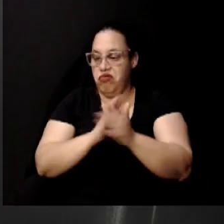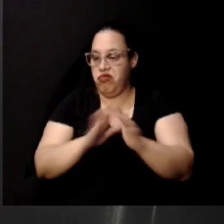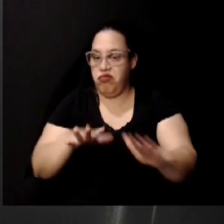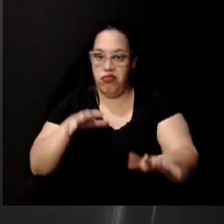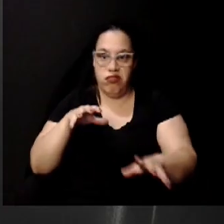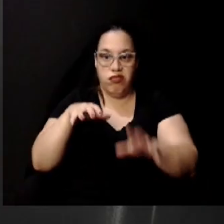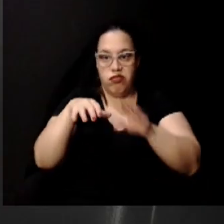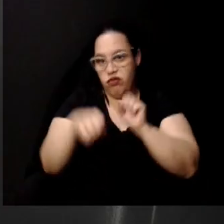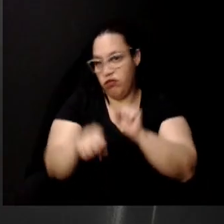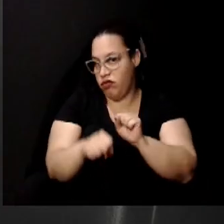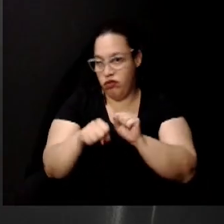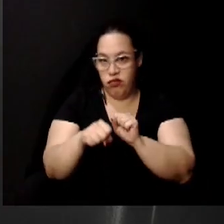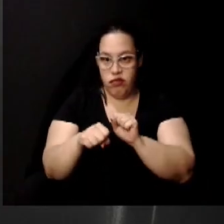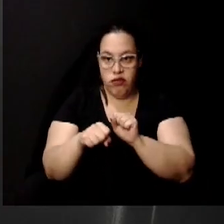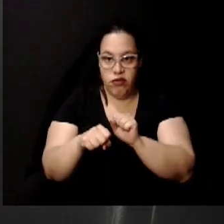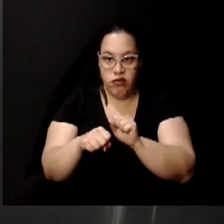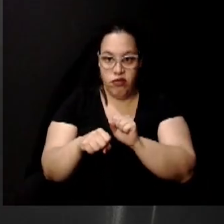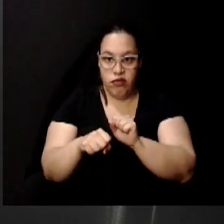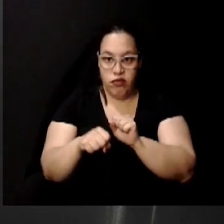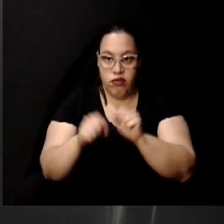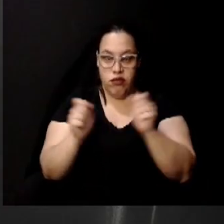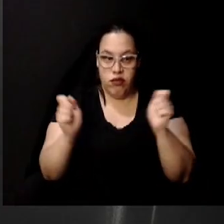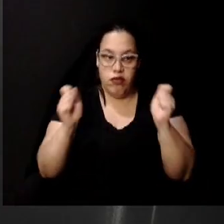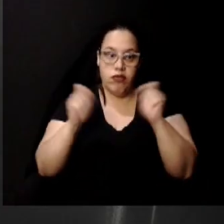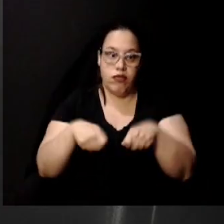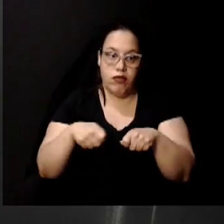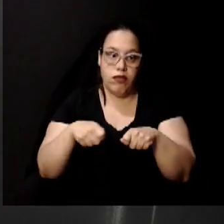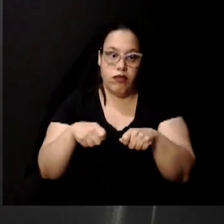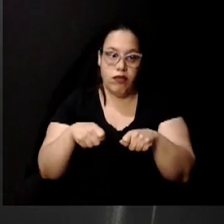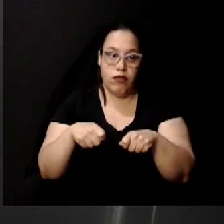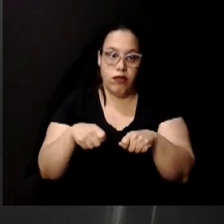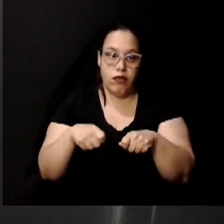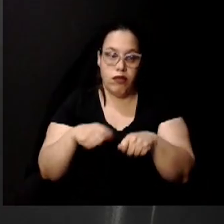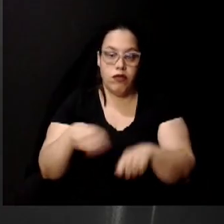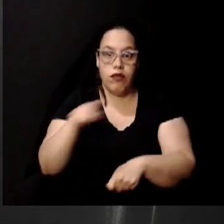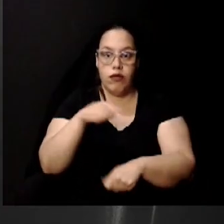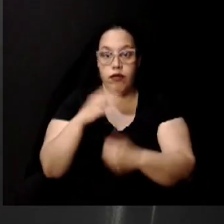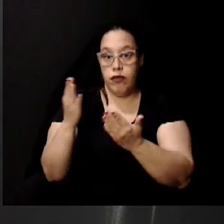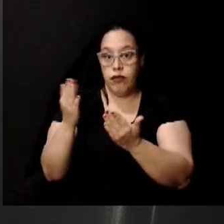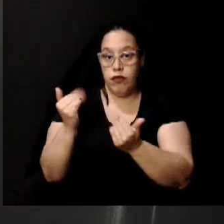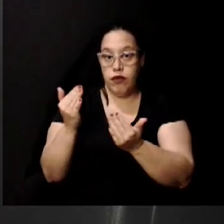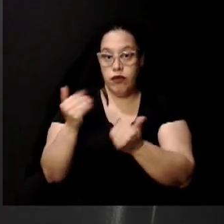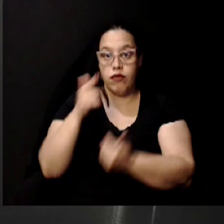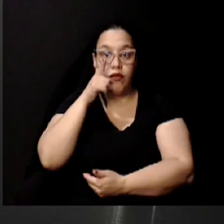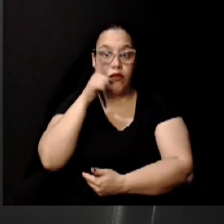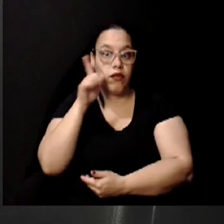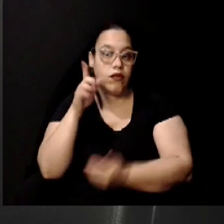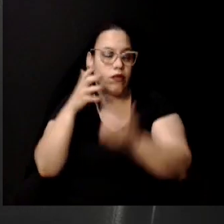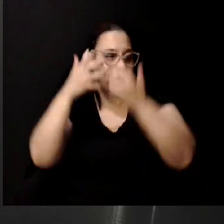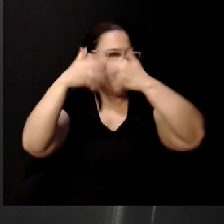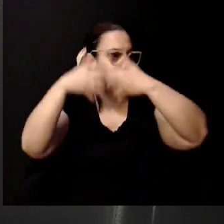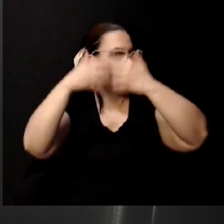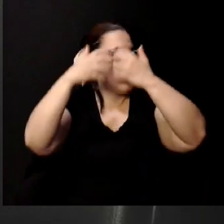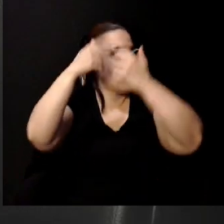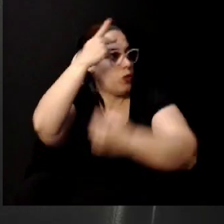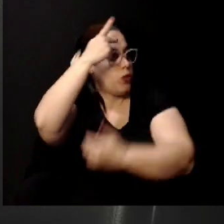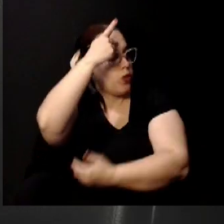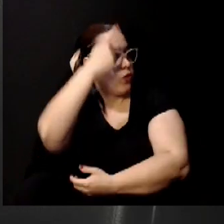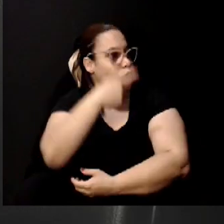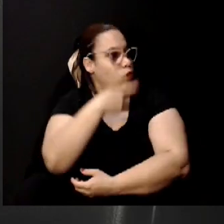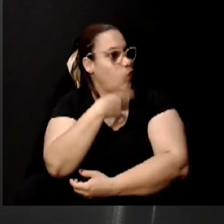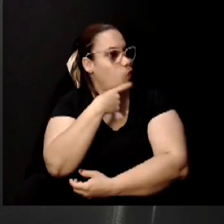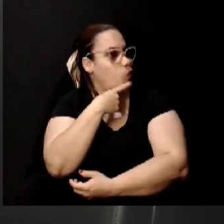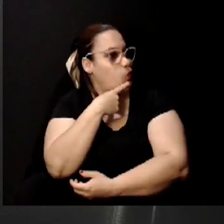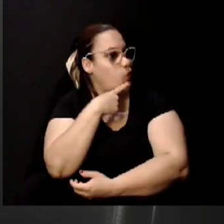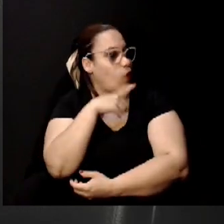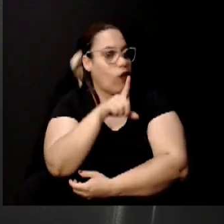que possibilite que essa juventude consiga refletir por si mesmo os rumos, caminhos, que consiga